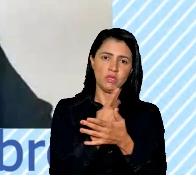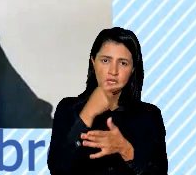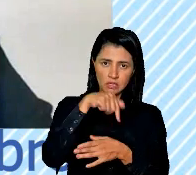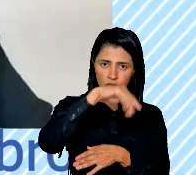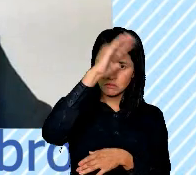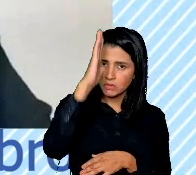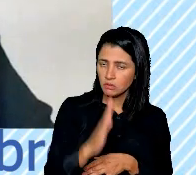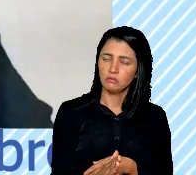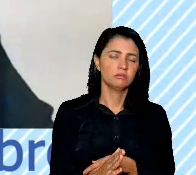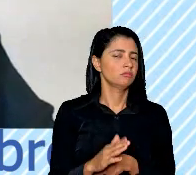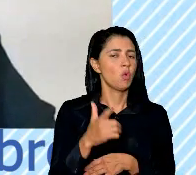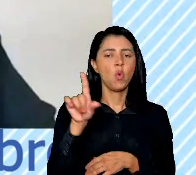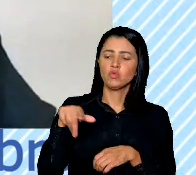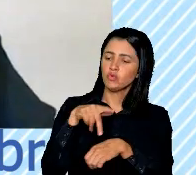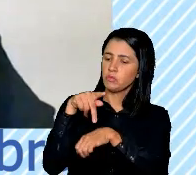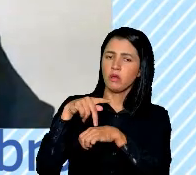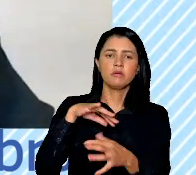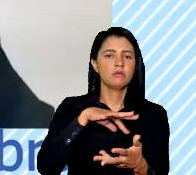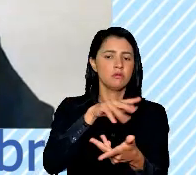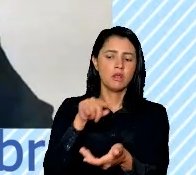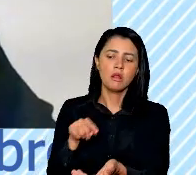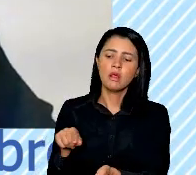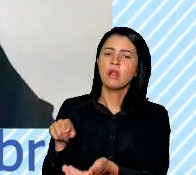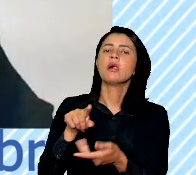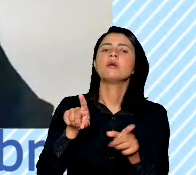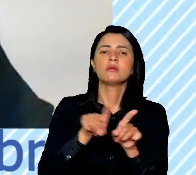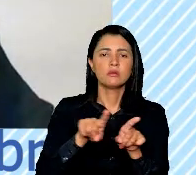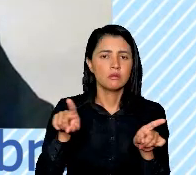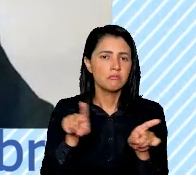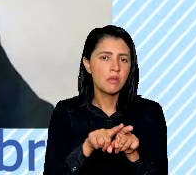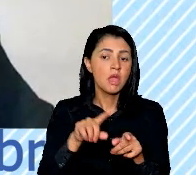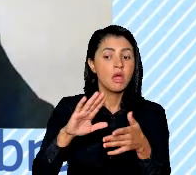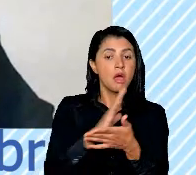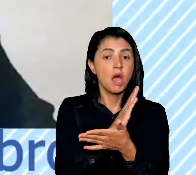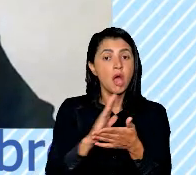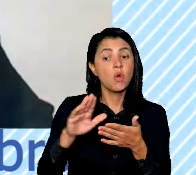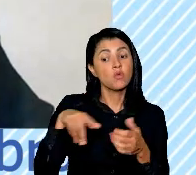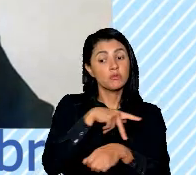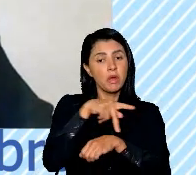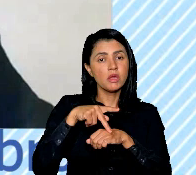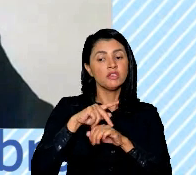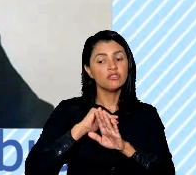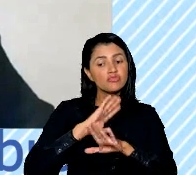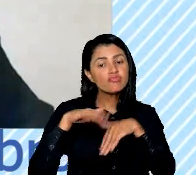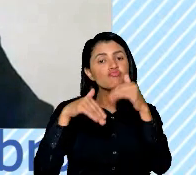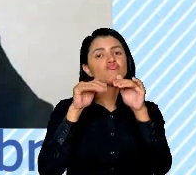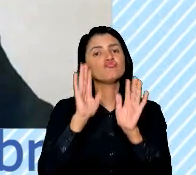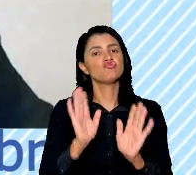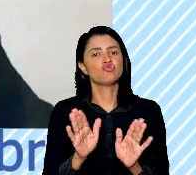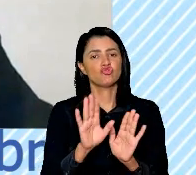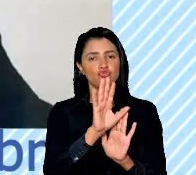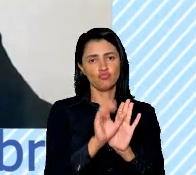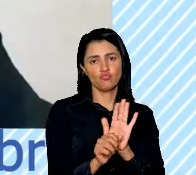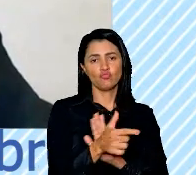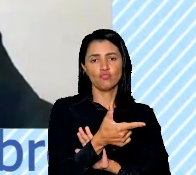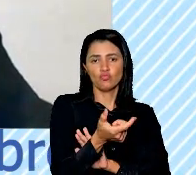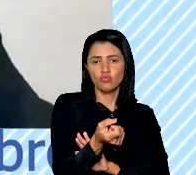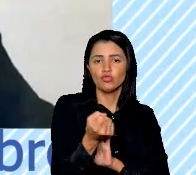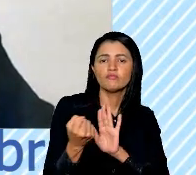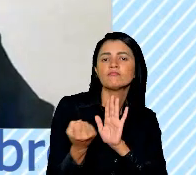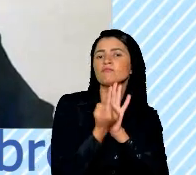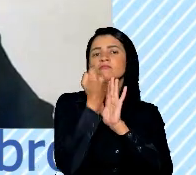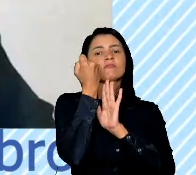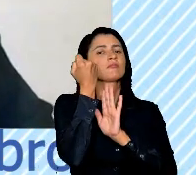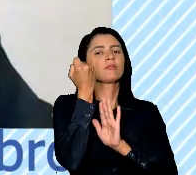Brasil, mas em vários países do mundo, inclusive alguns que são considerados desenvolvidos. O século XX foi marcado pelos